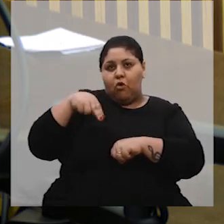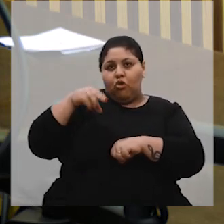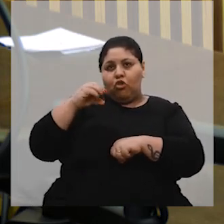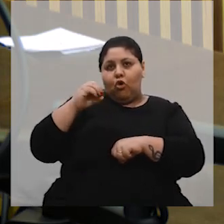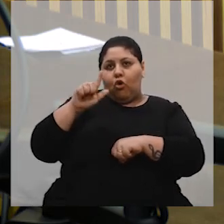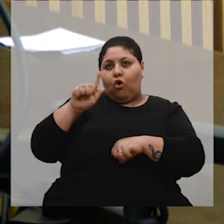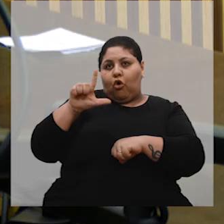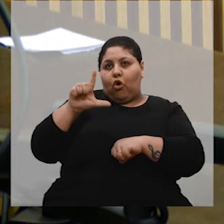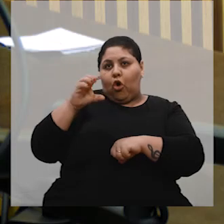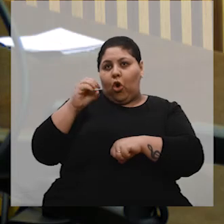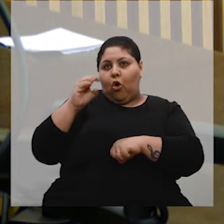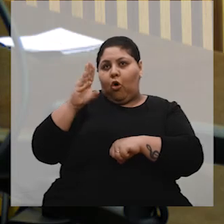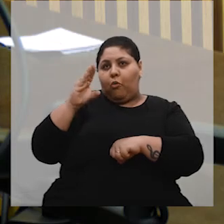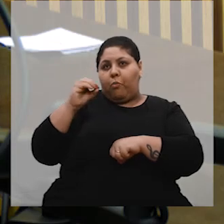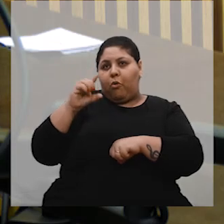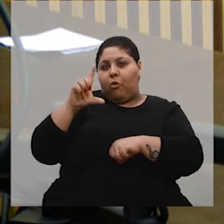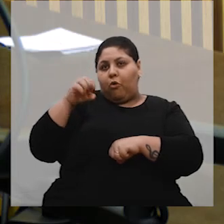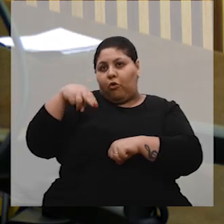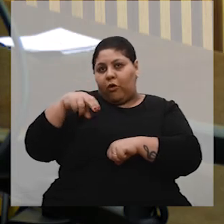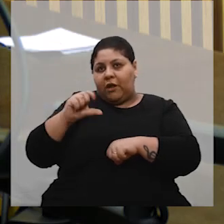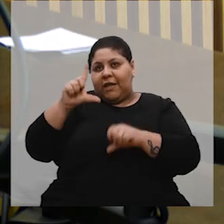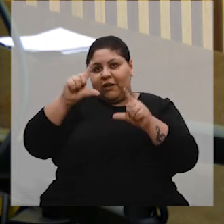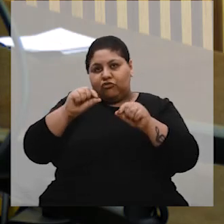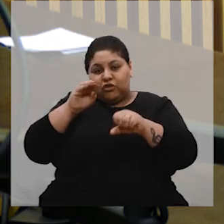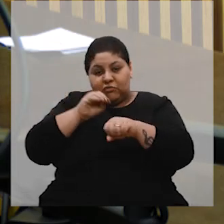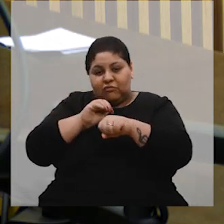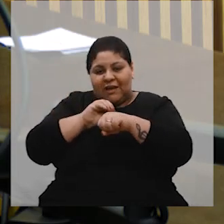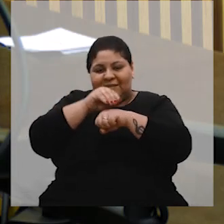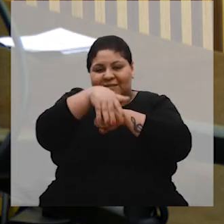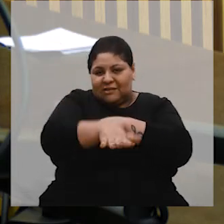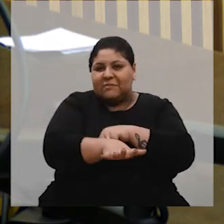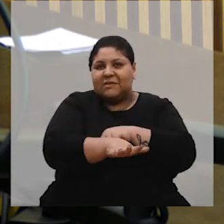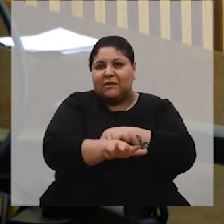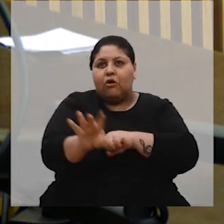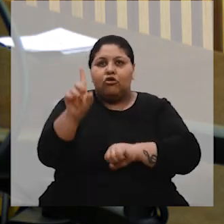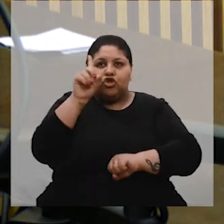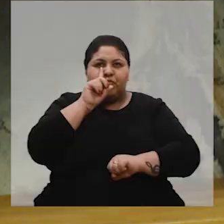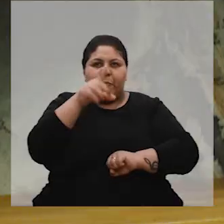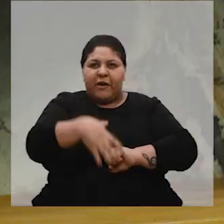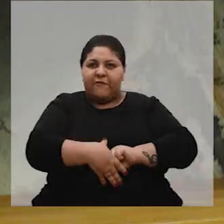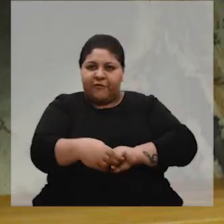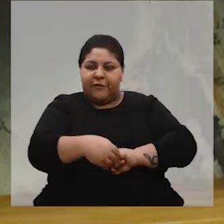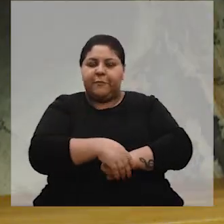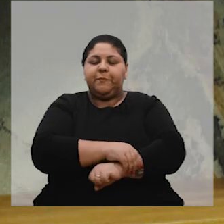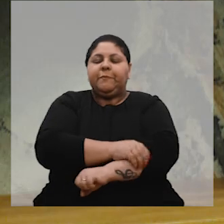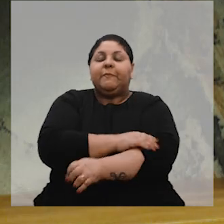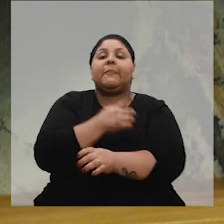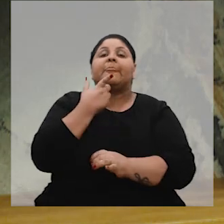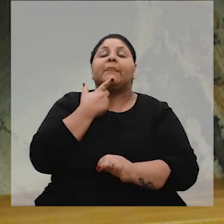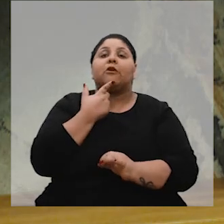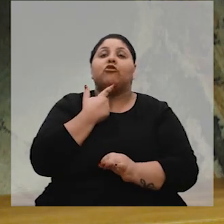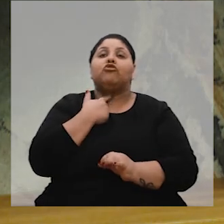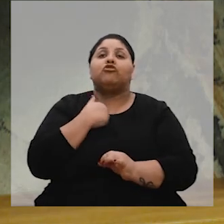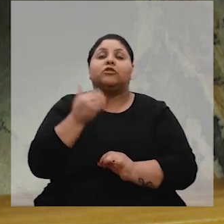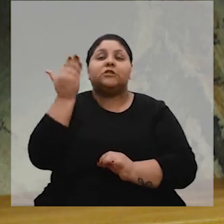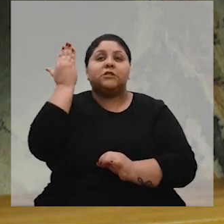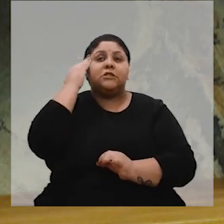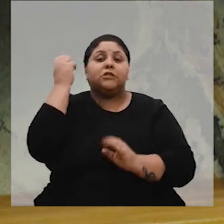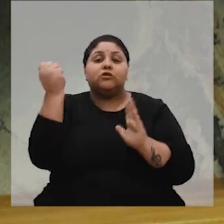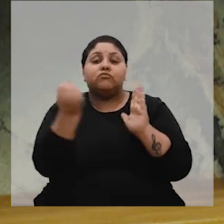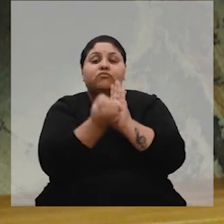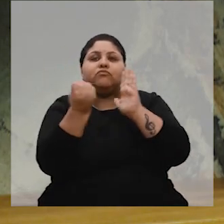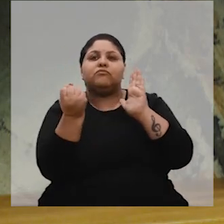reduzindo muito essa transmissão vertical, né? Sim, com certeza. Gostaria de saber de vocês qual o impacto